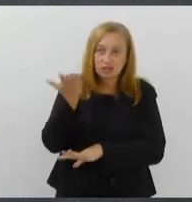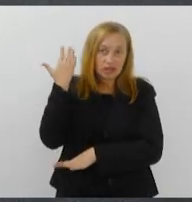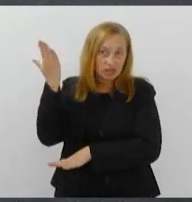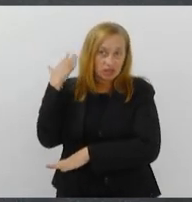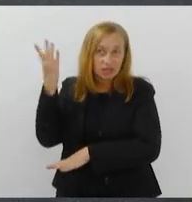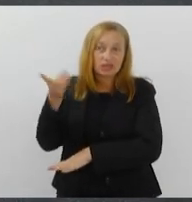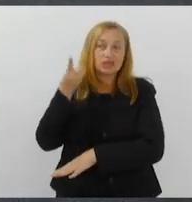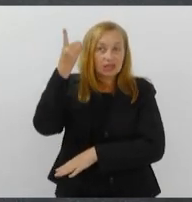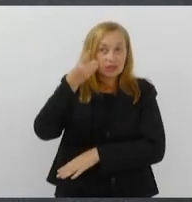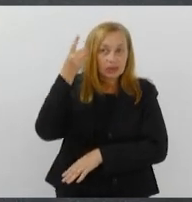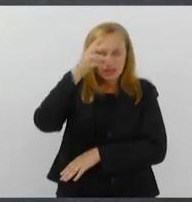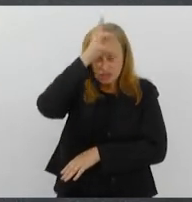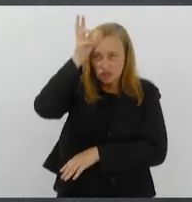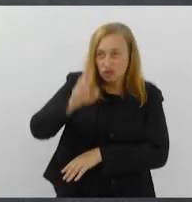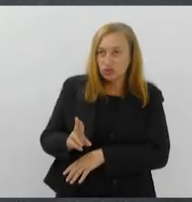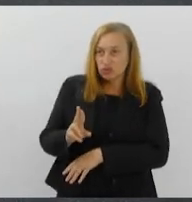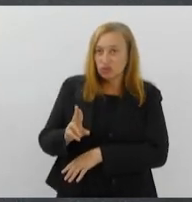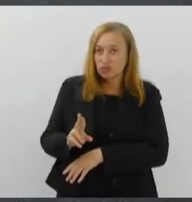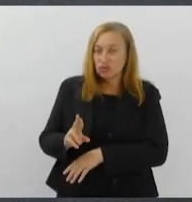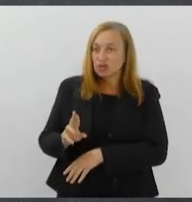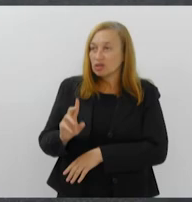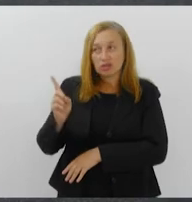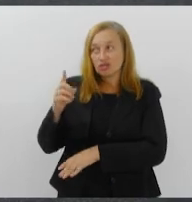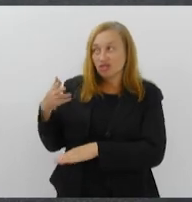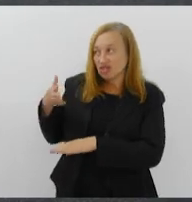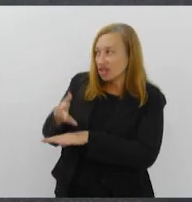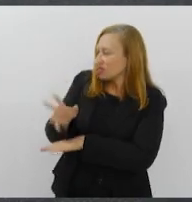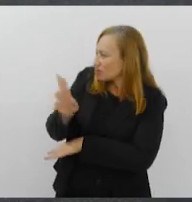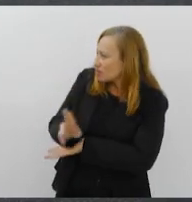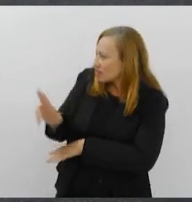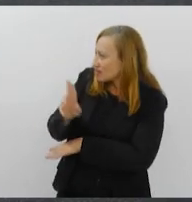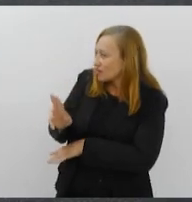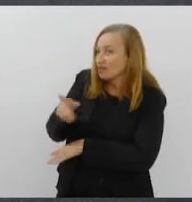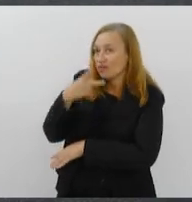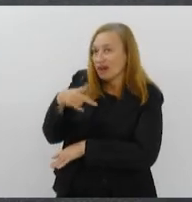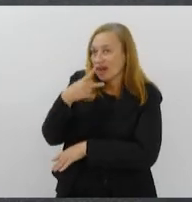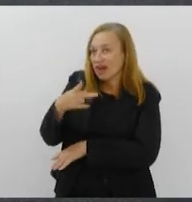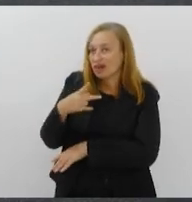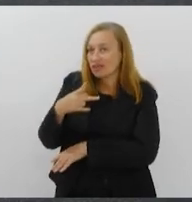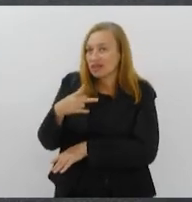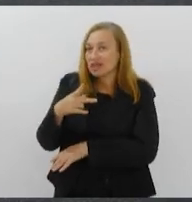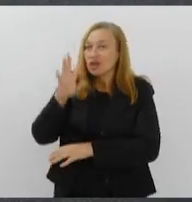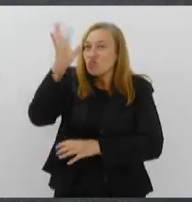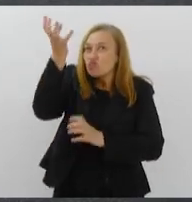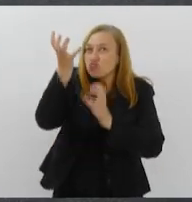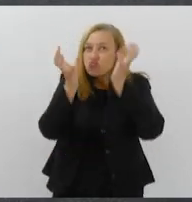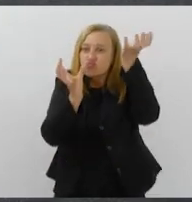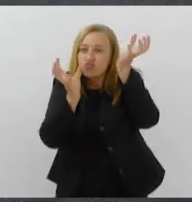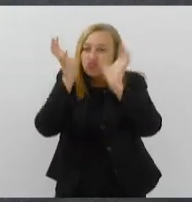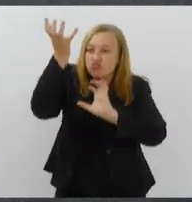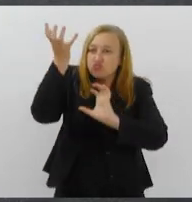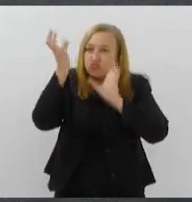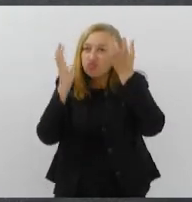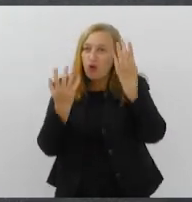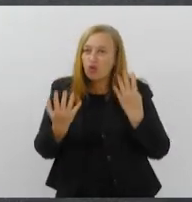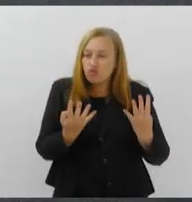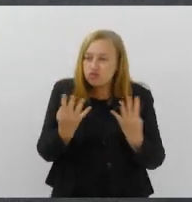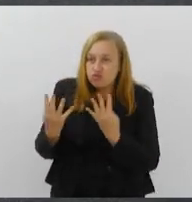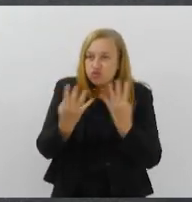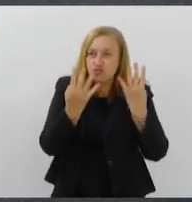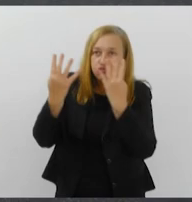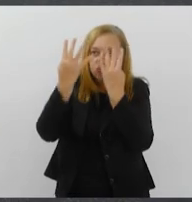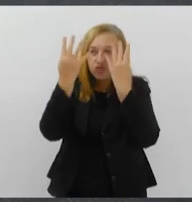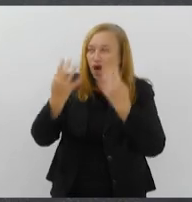Excelência nem tinha entrado na universidade ainda, quando nós falávamos do efeito estufa, das mudanças climáticas, o pessoal dizia,